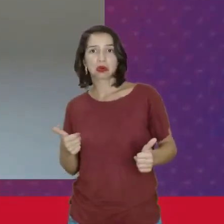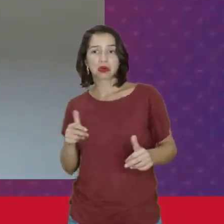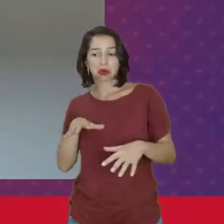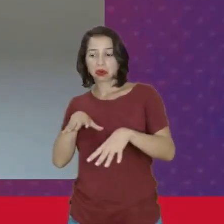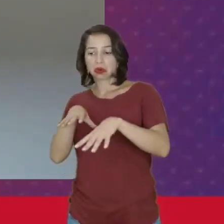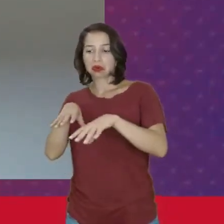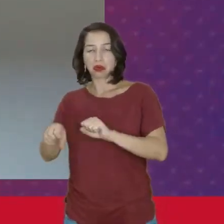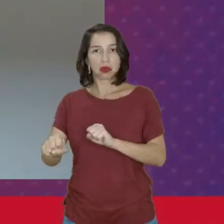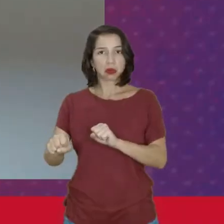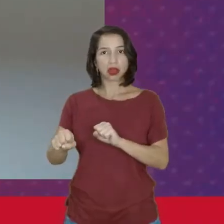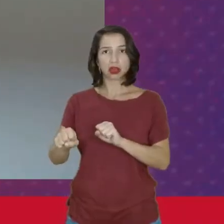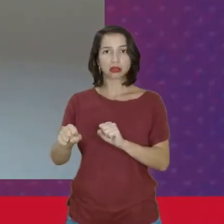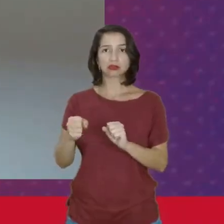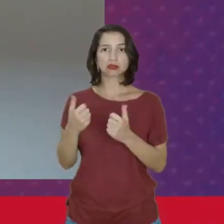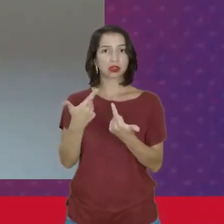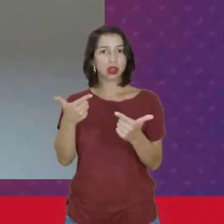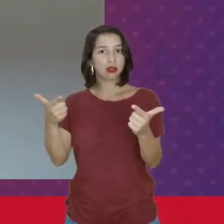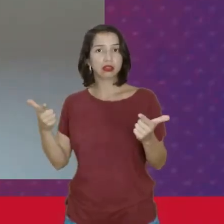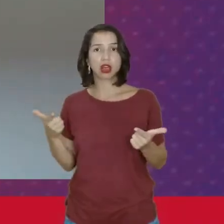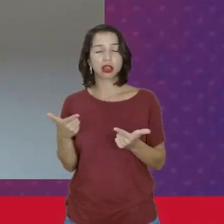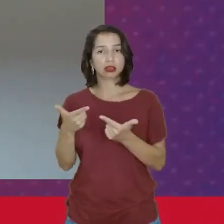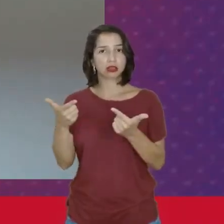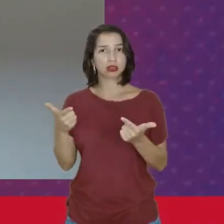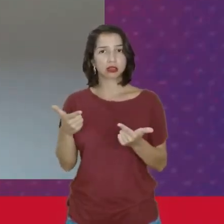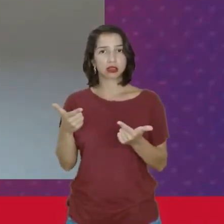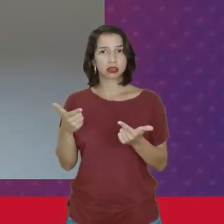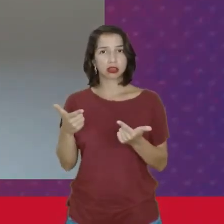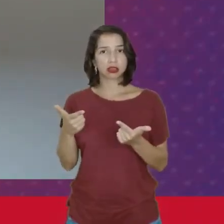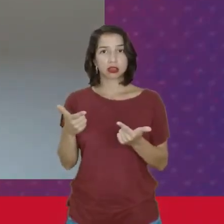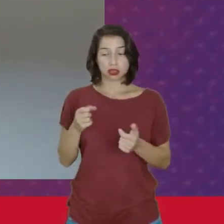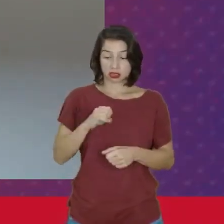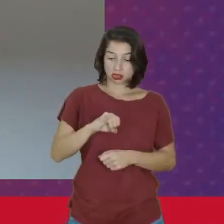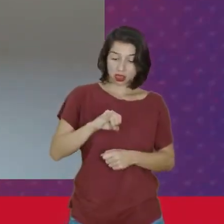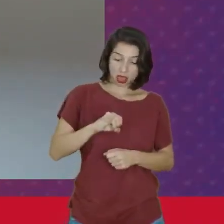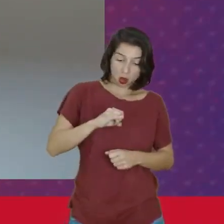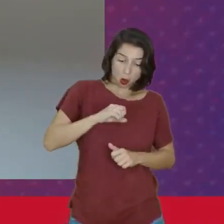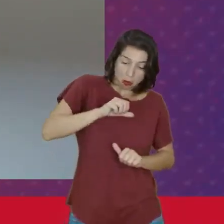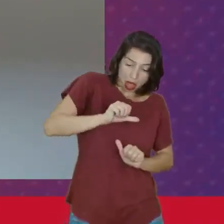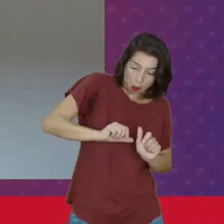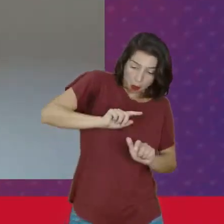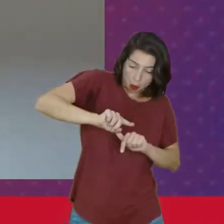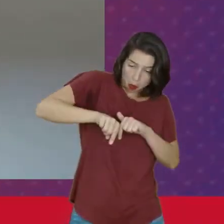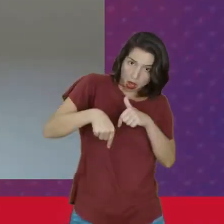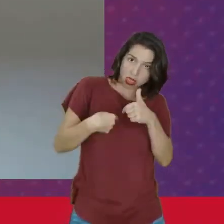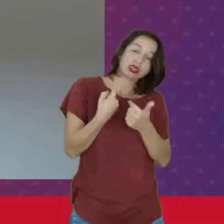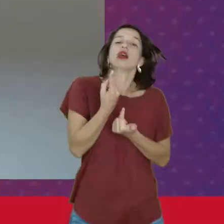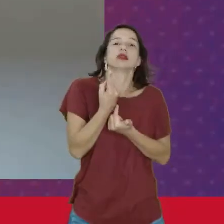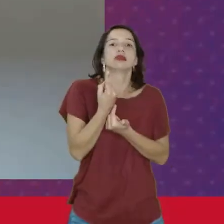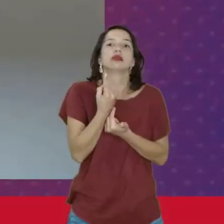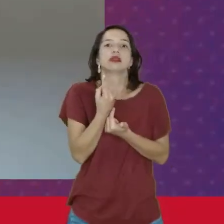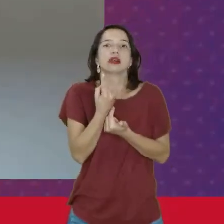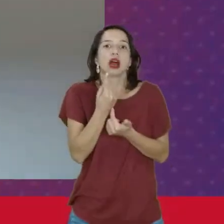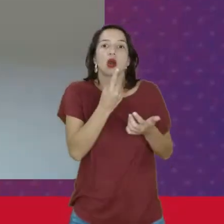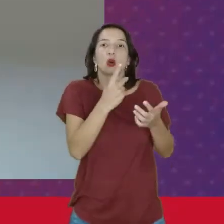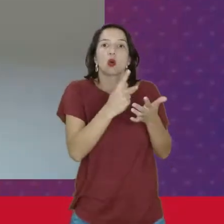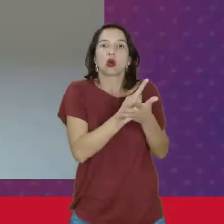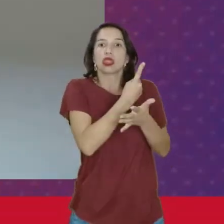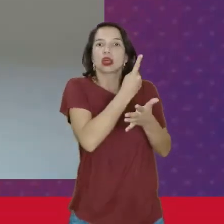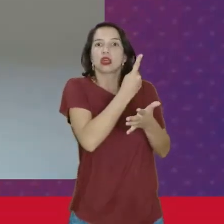houver o reconhecimento, se não houver uma mudança, vai faltar mais professor.